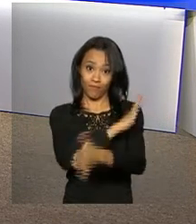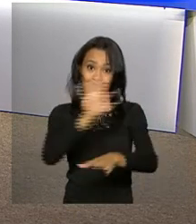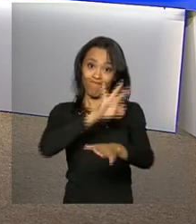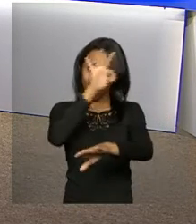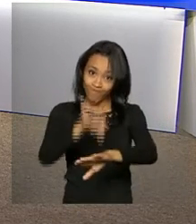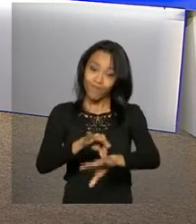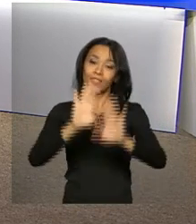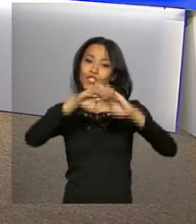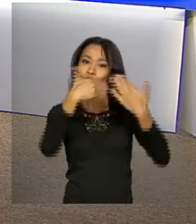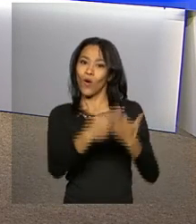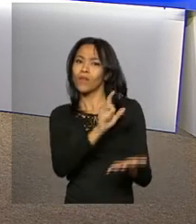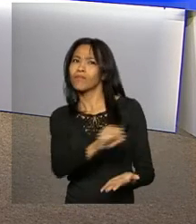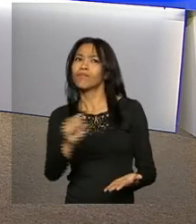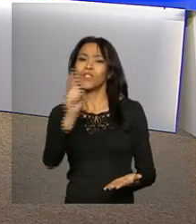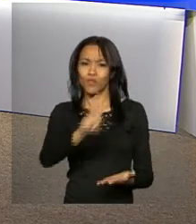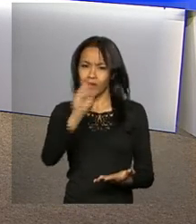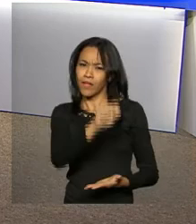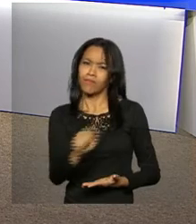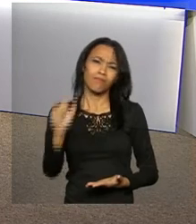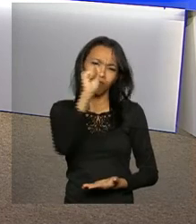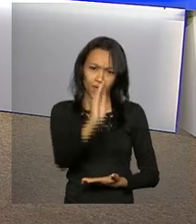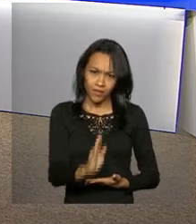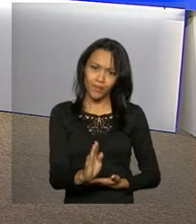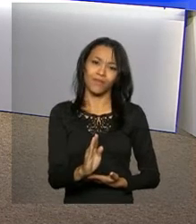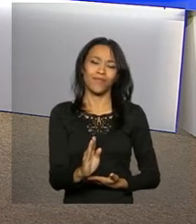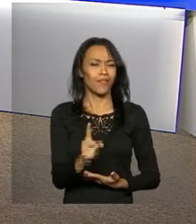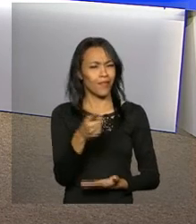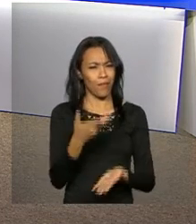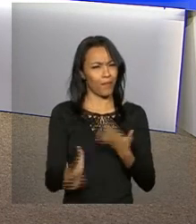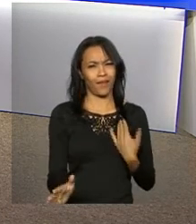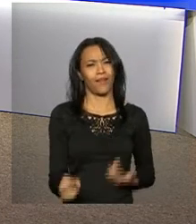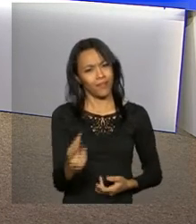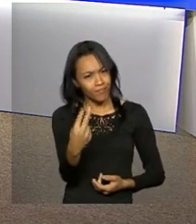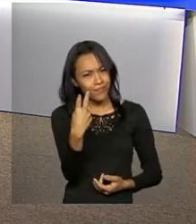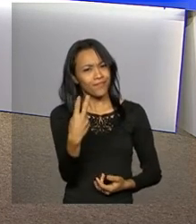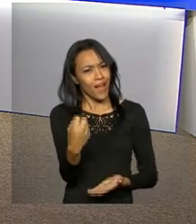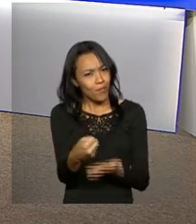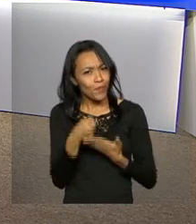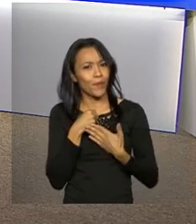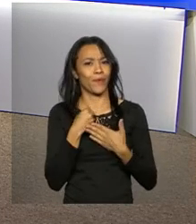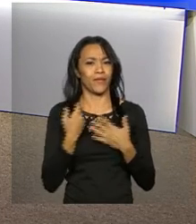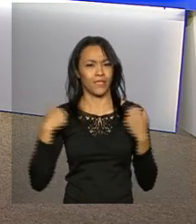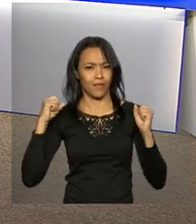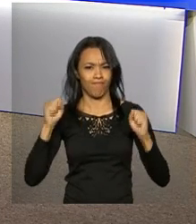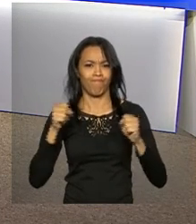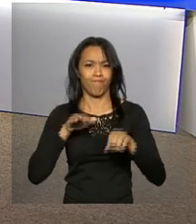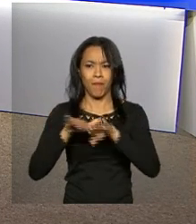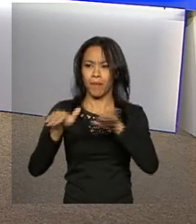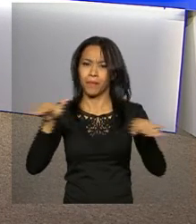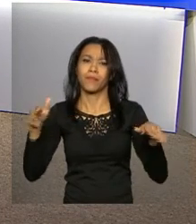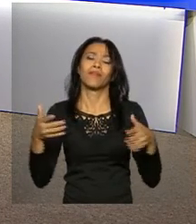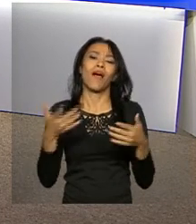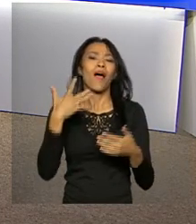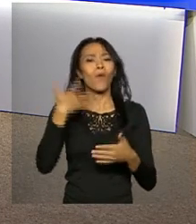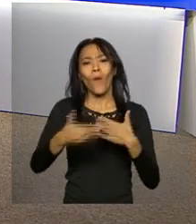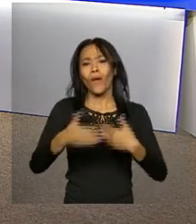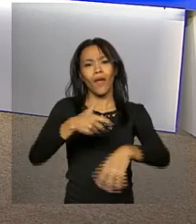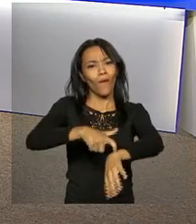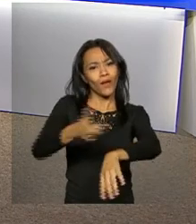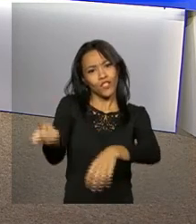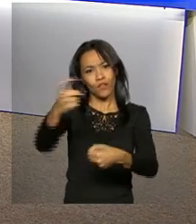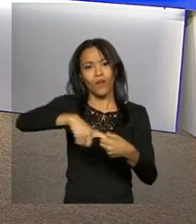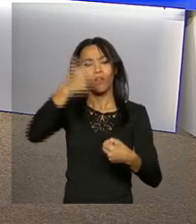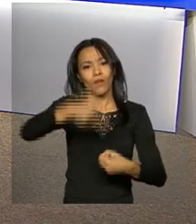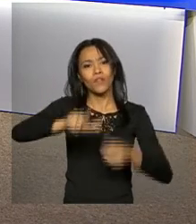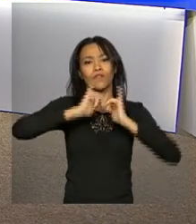nas escolas e universidades de todo o país não perca e colabora com essa mobilização mas voltamos a qualquer momento com